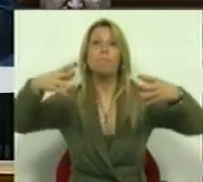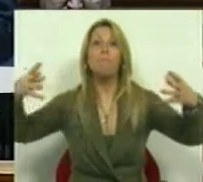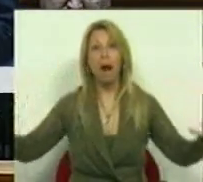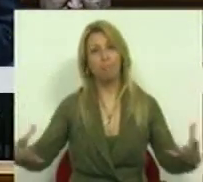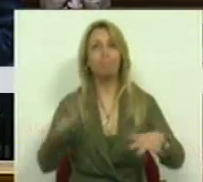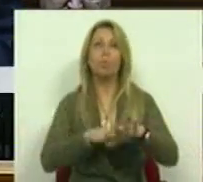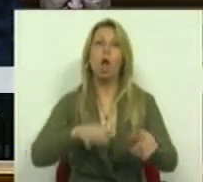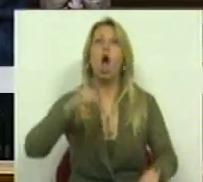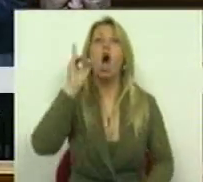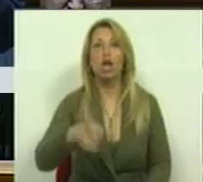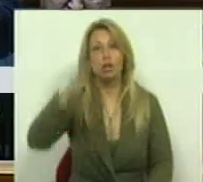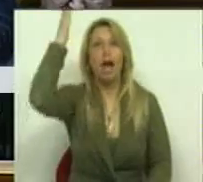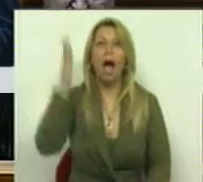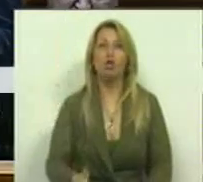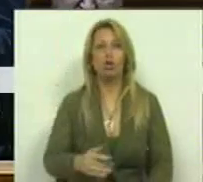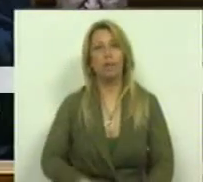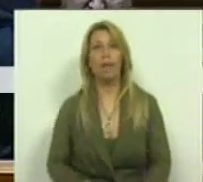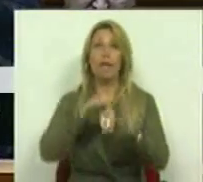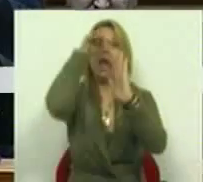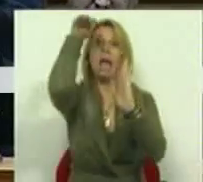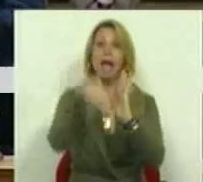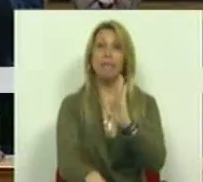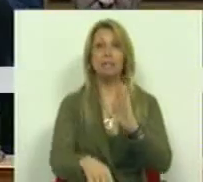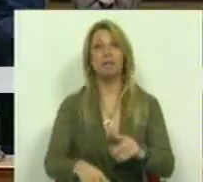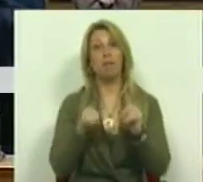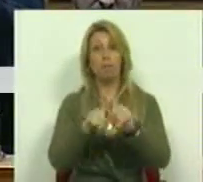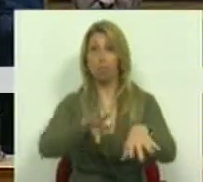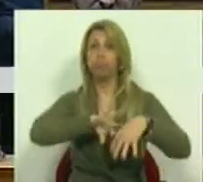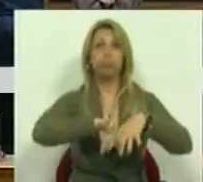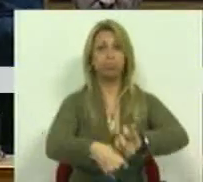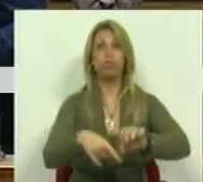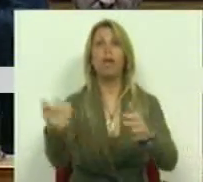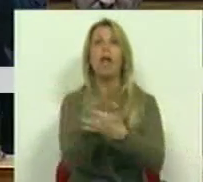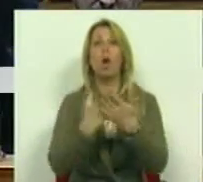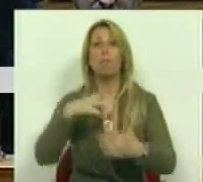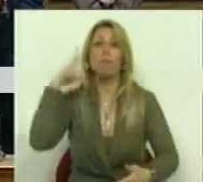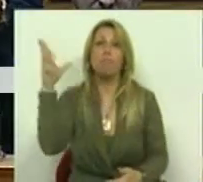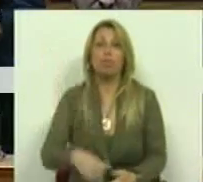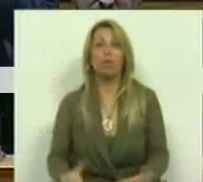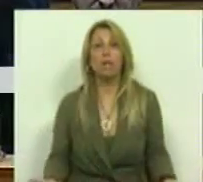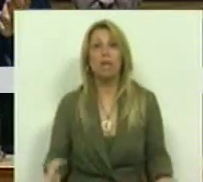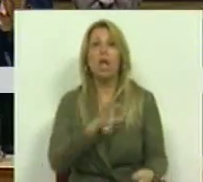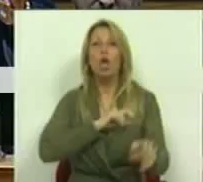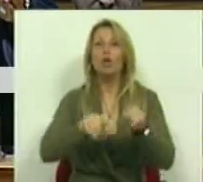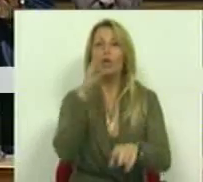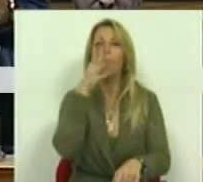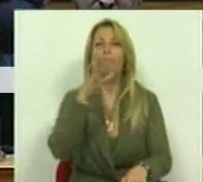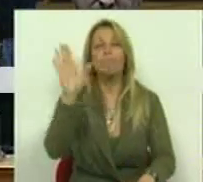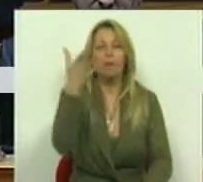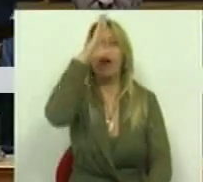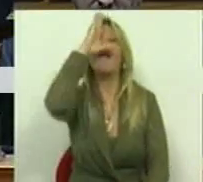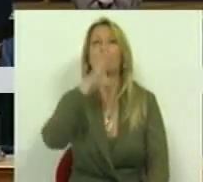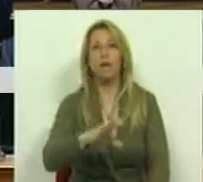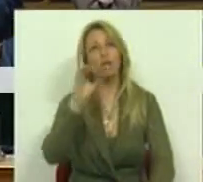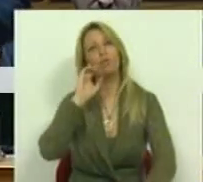Chama-se austeridade, chama-se recessão e isso destrói a economia portuguesa. E o Sr. Primeiro-Ministro bem beneficiaria